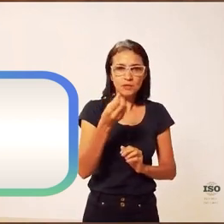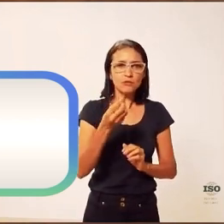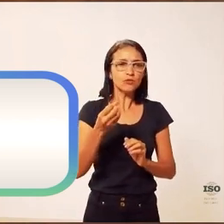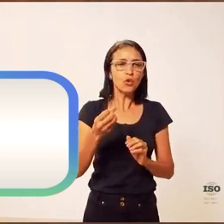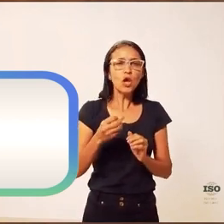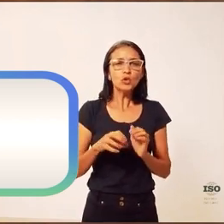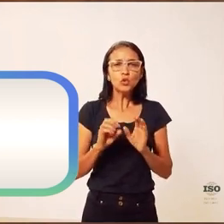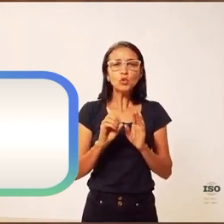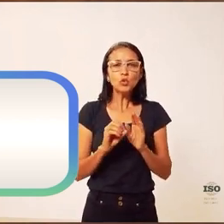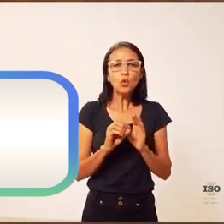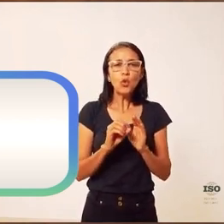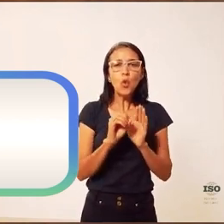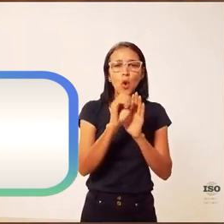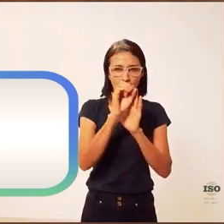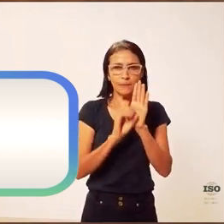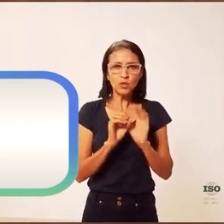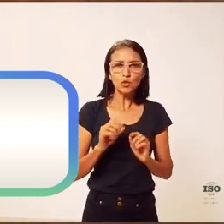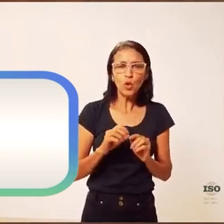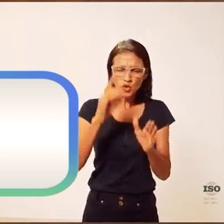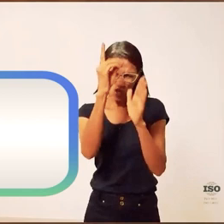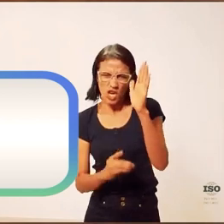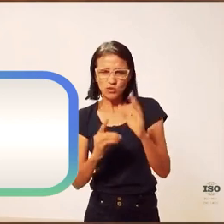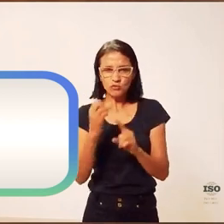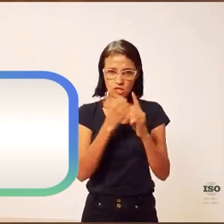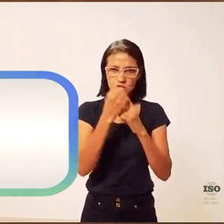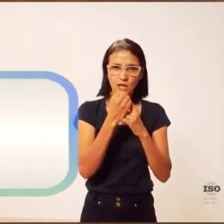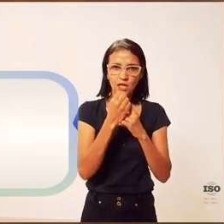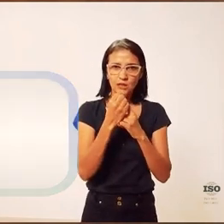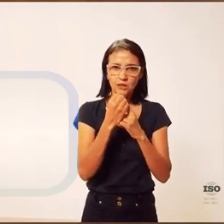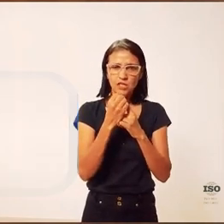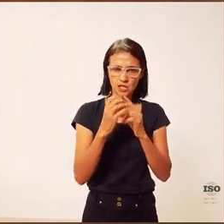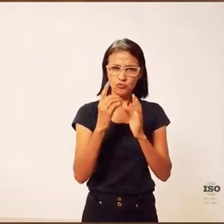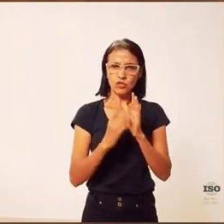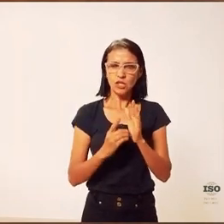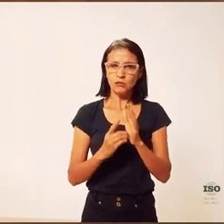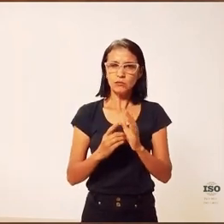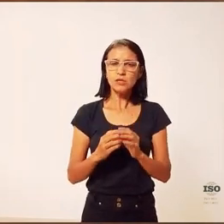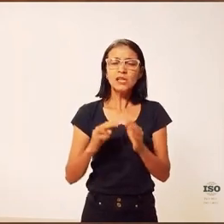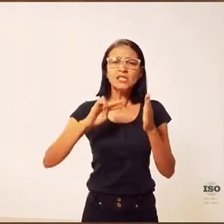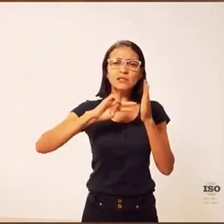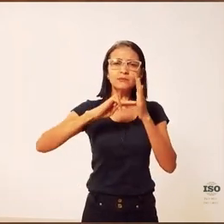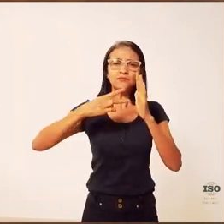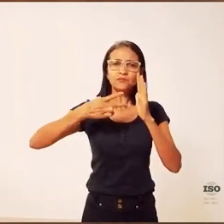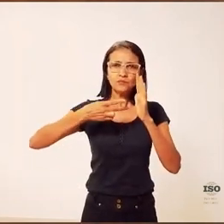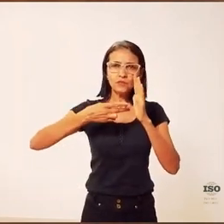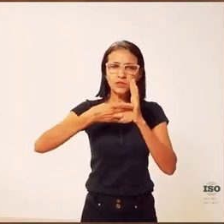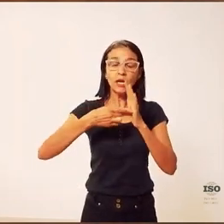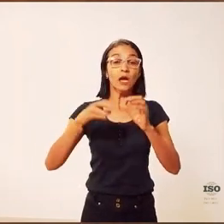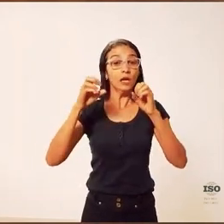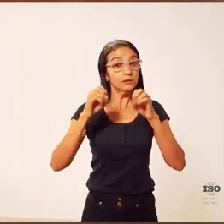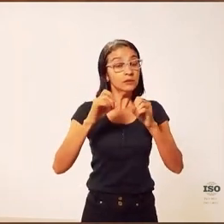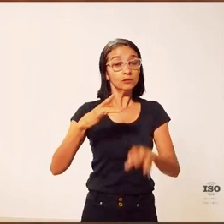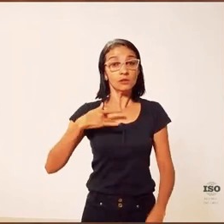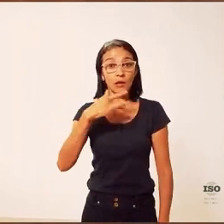o capítulo dos direitos sociais, onde consta que são direitos sociais, vejo até que significativo, a educação,